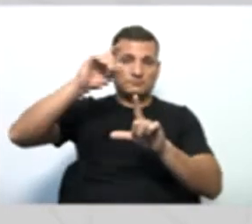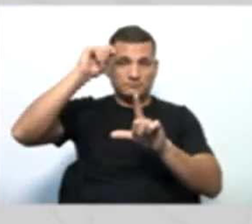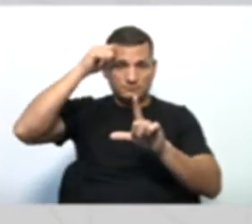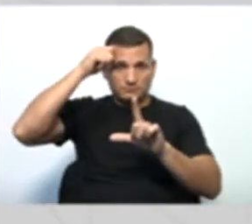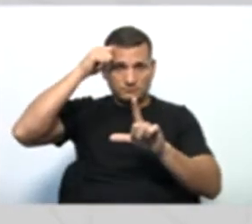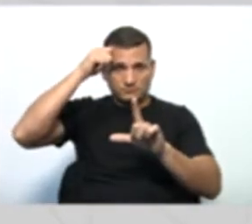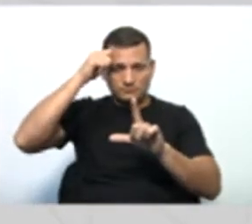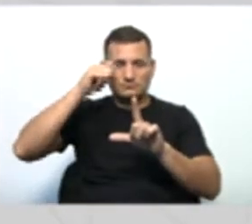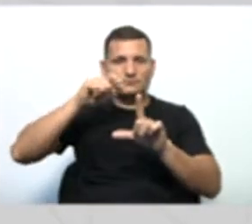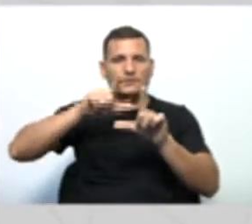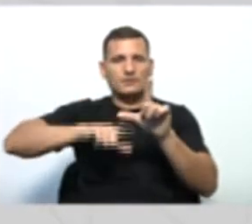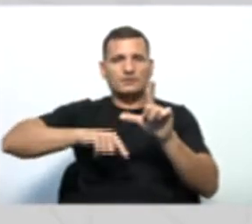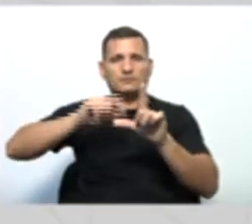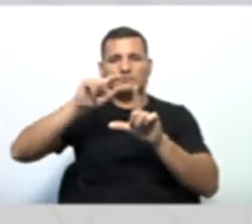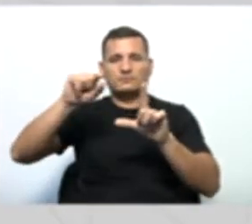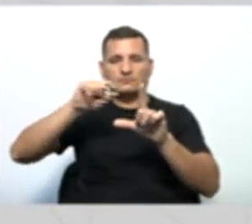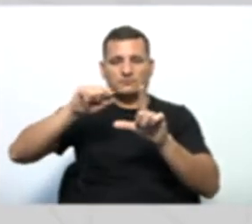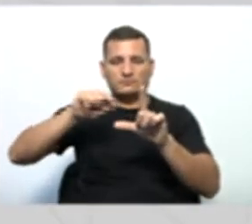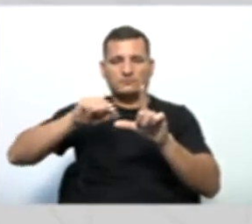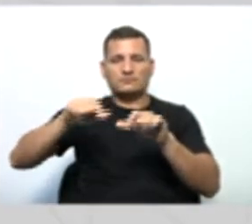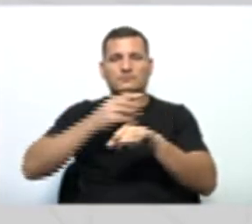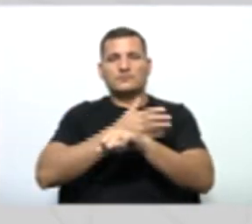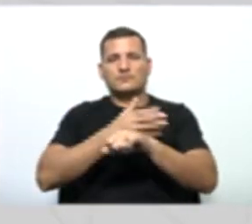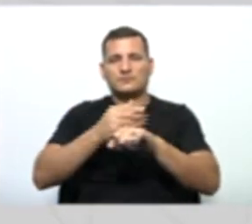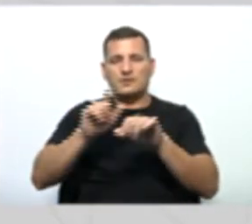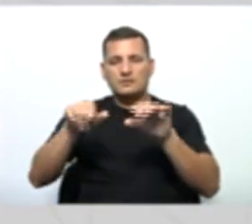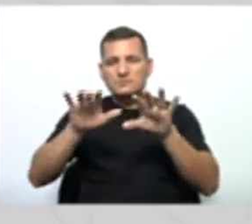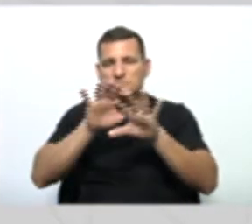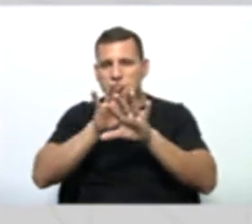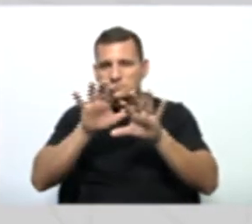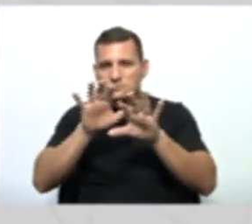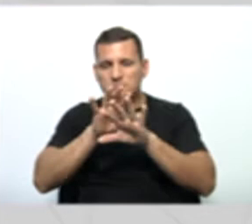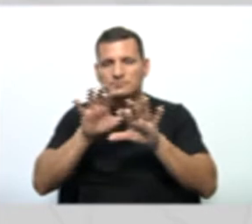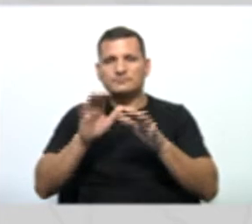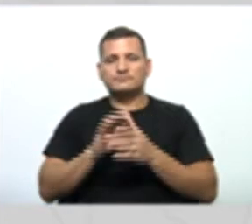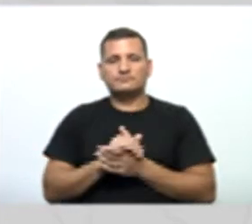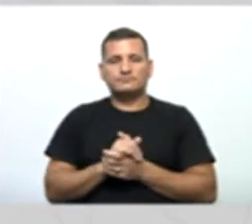com a fonte branca. O contraste, ele vai te dar uma